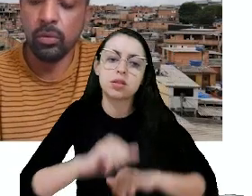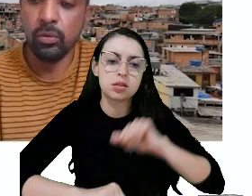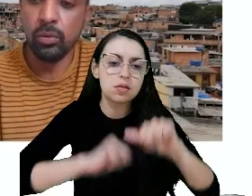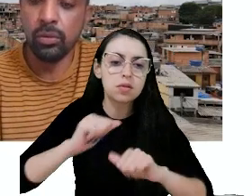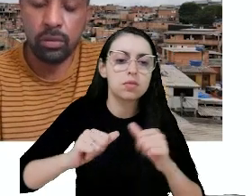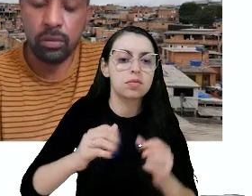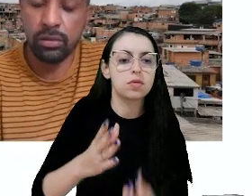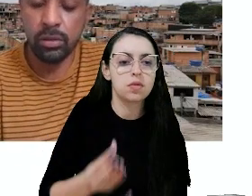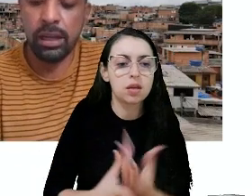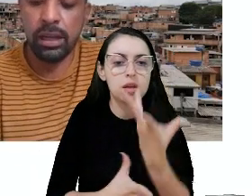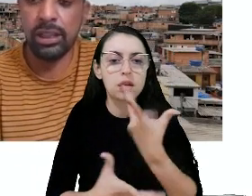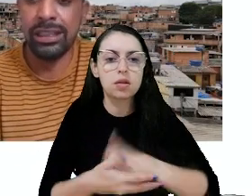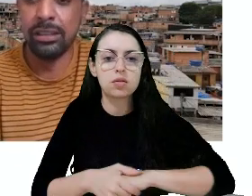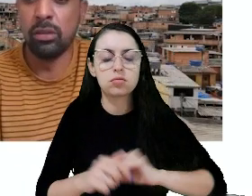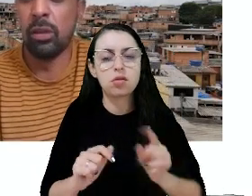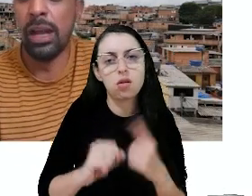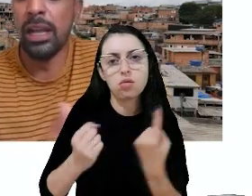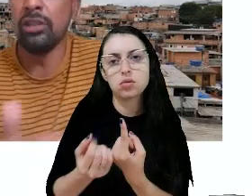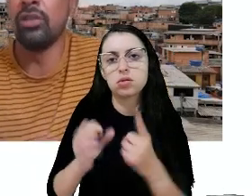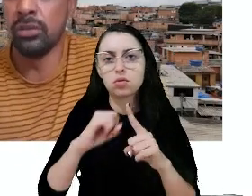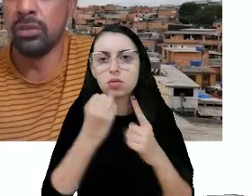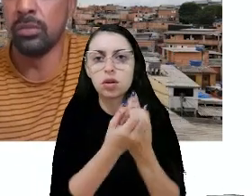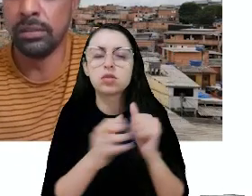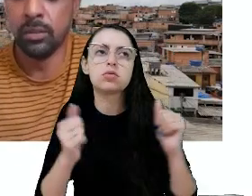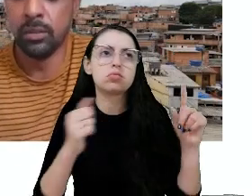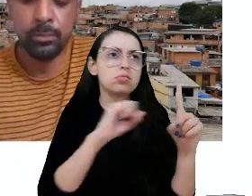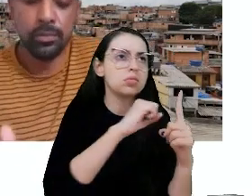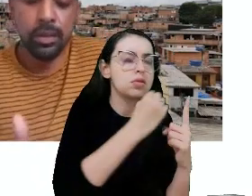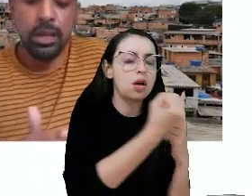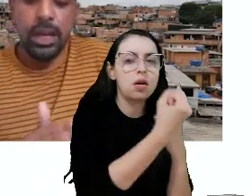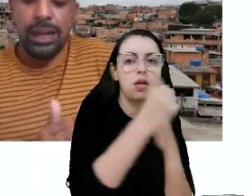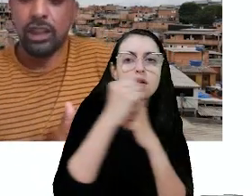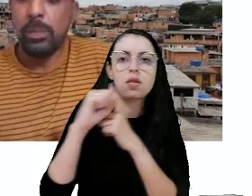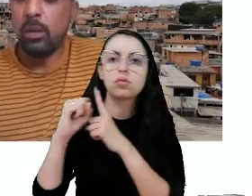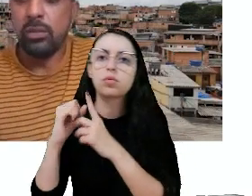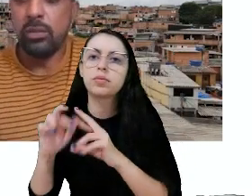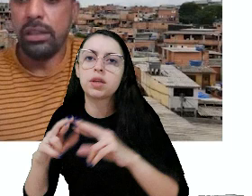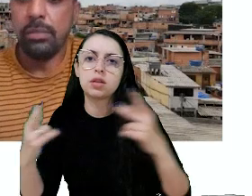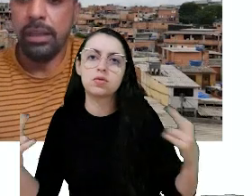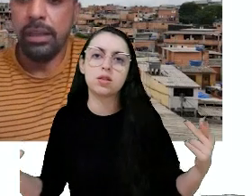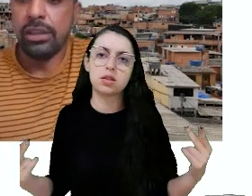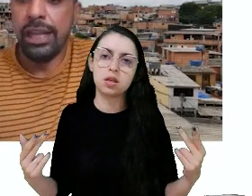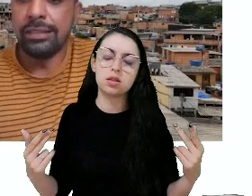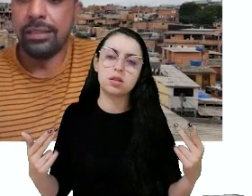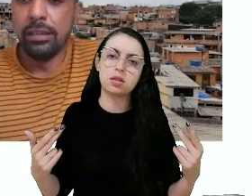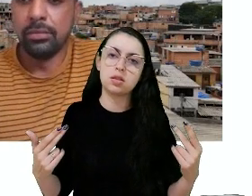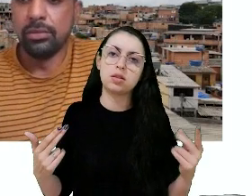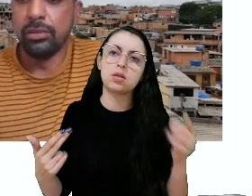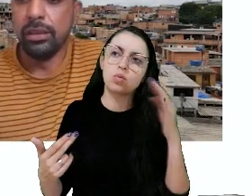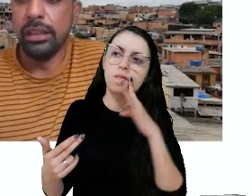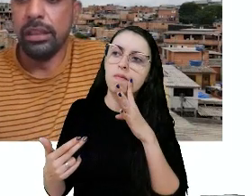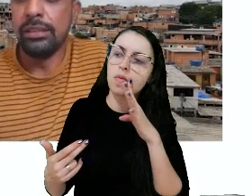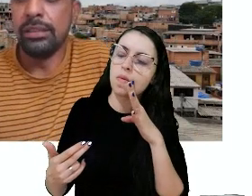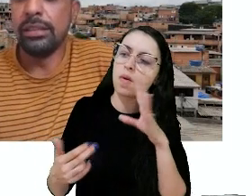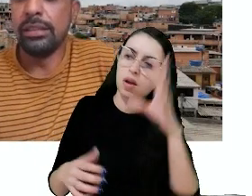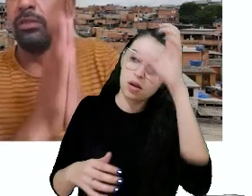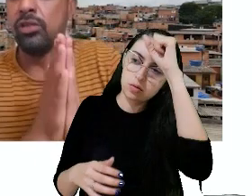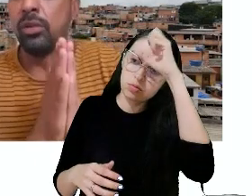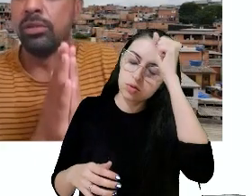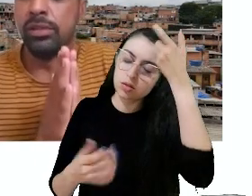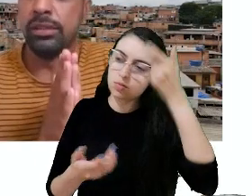uma ONG na nossa comunidade e se tornar uma rede de ONGs no Brasil, a gente pegou esse conhecimento de 10 anos